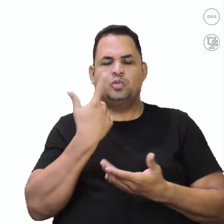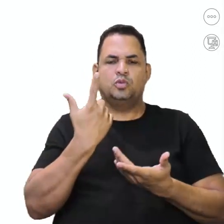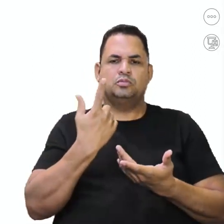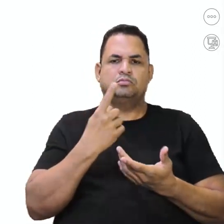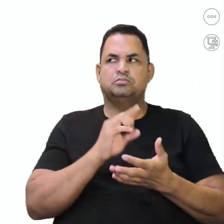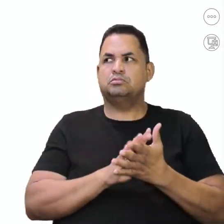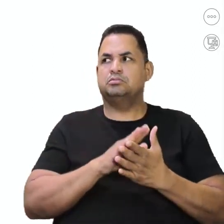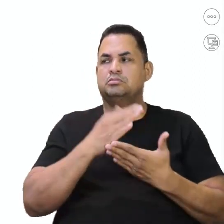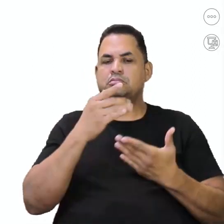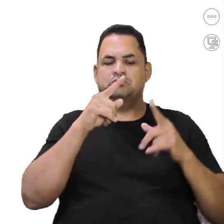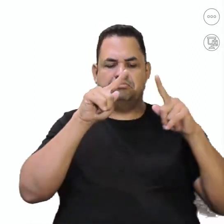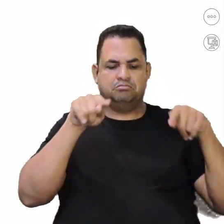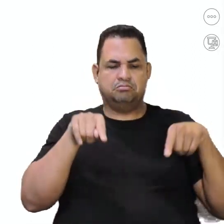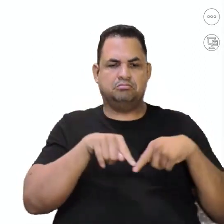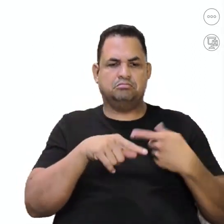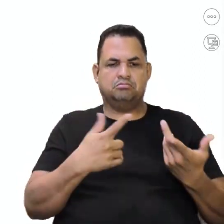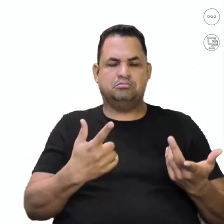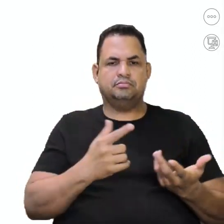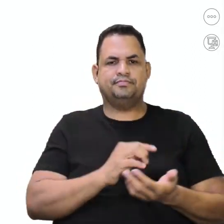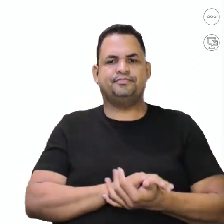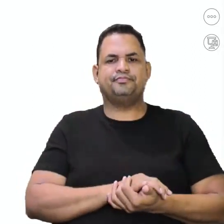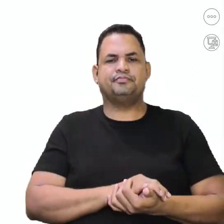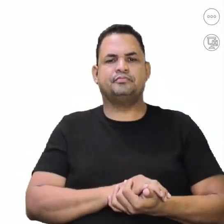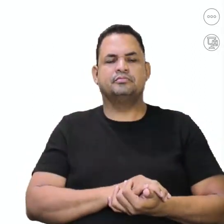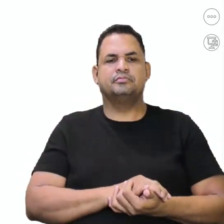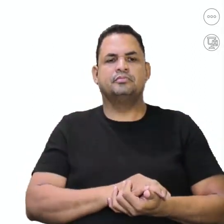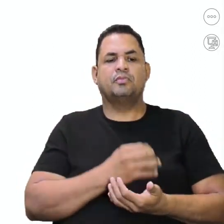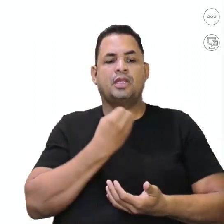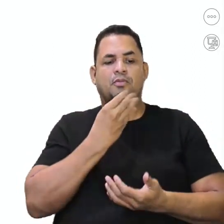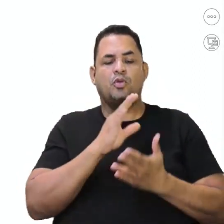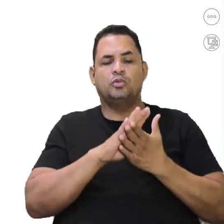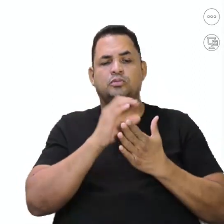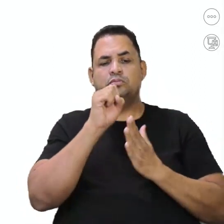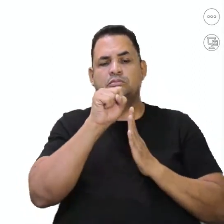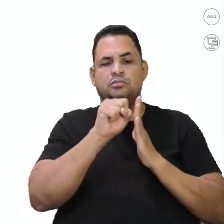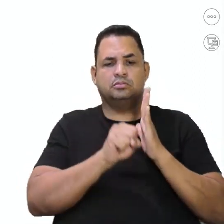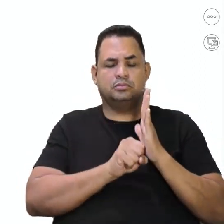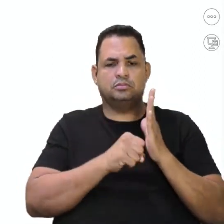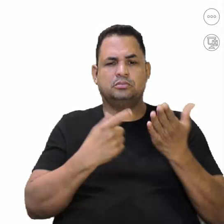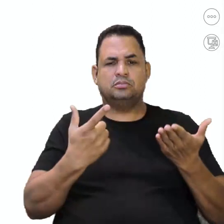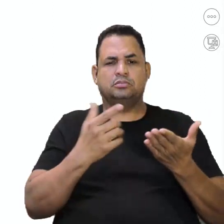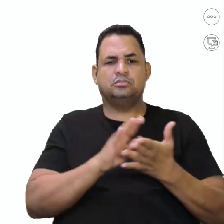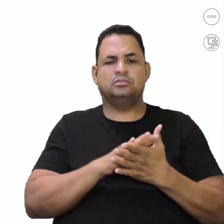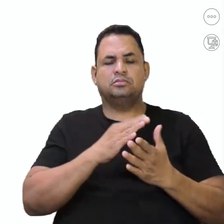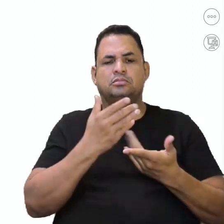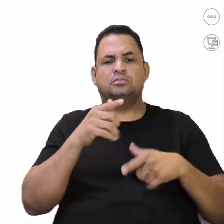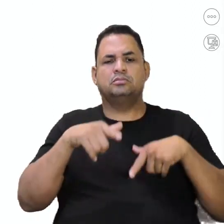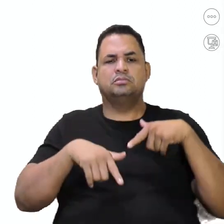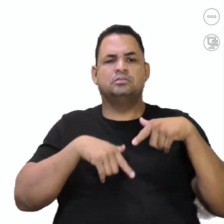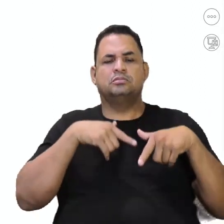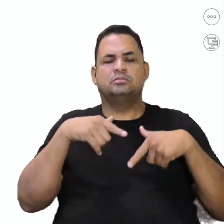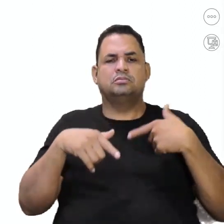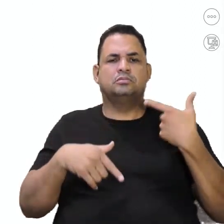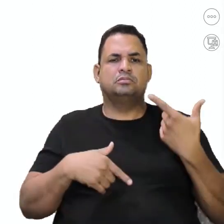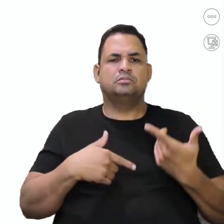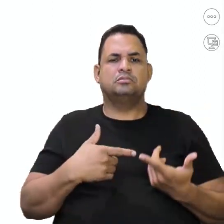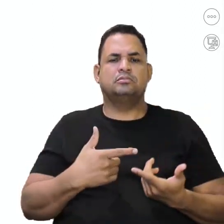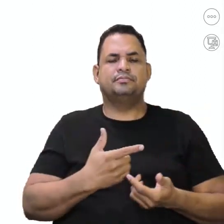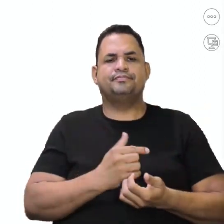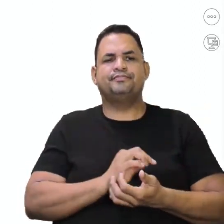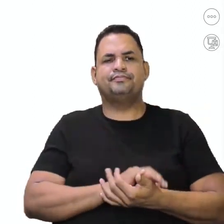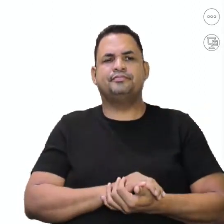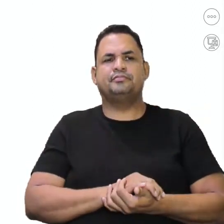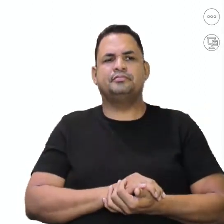ser maior que uma página, enfim. A parte boa do artigo é que o artigo ele trabalha com a questão